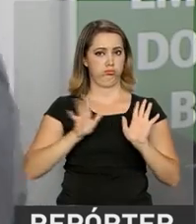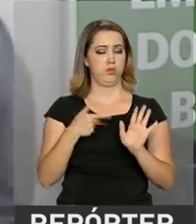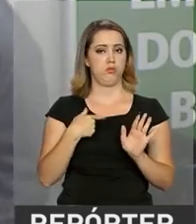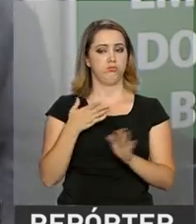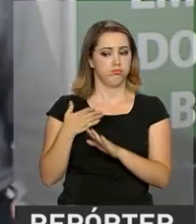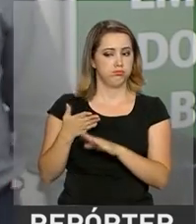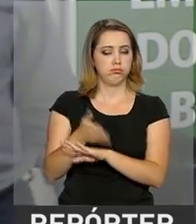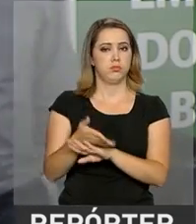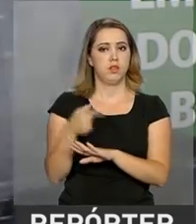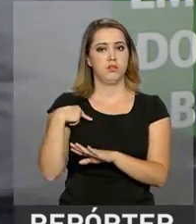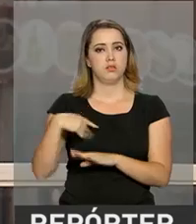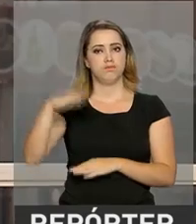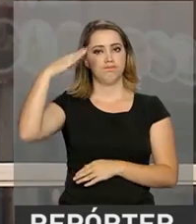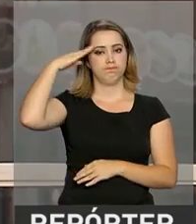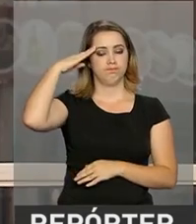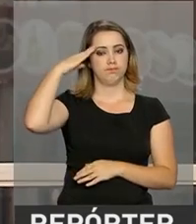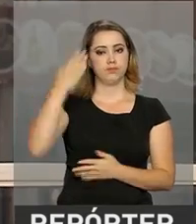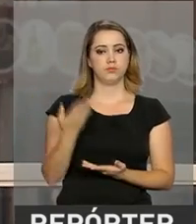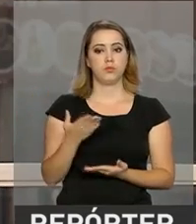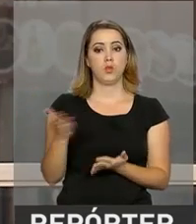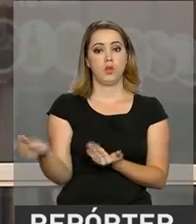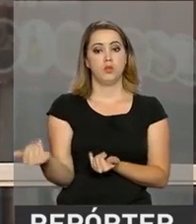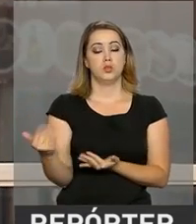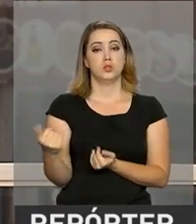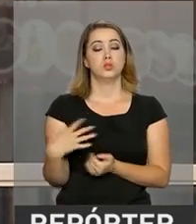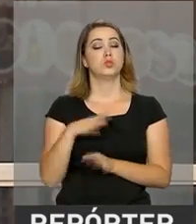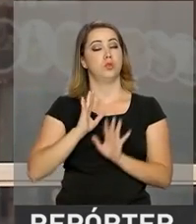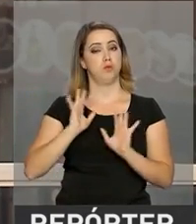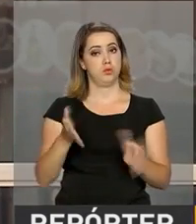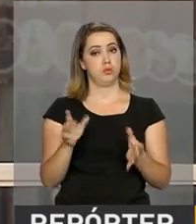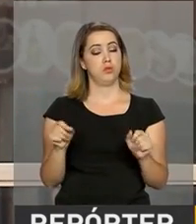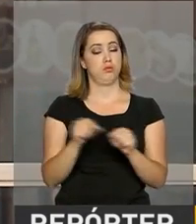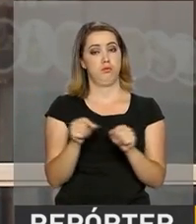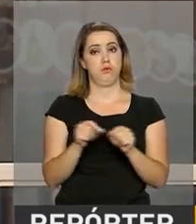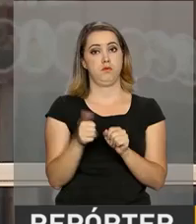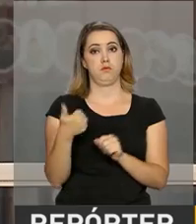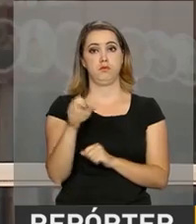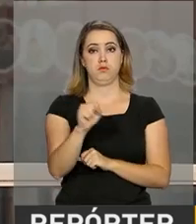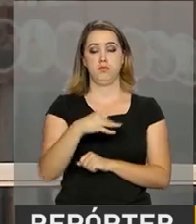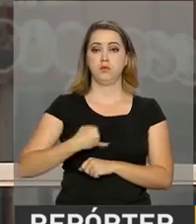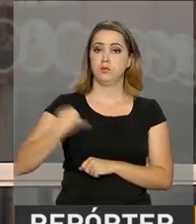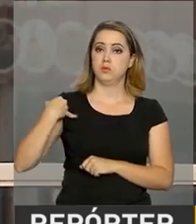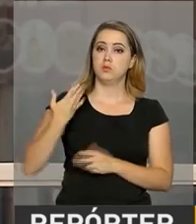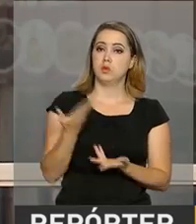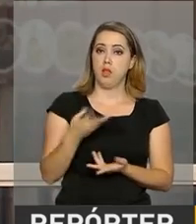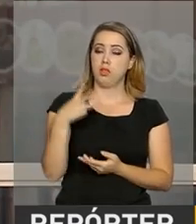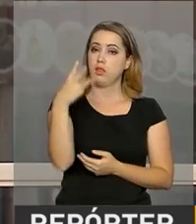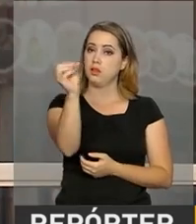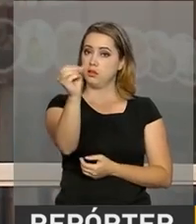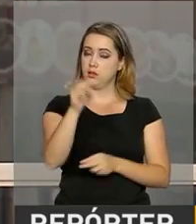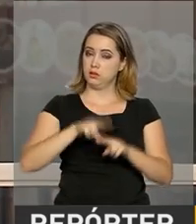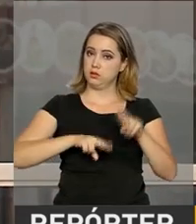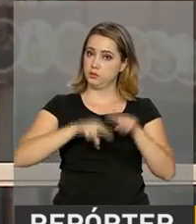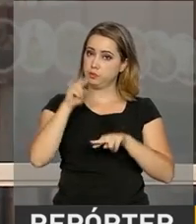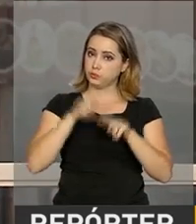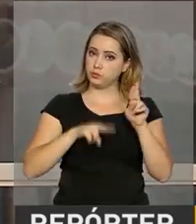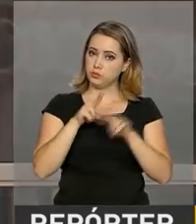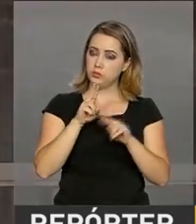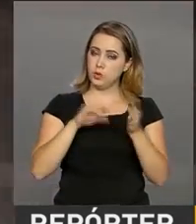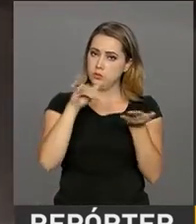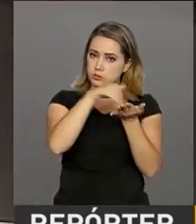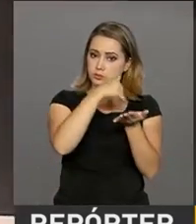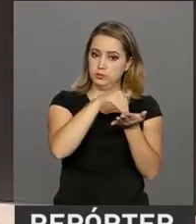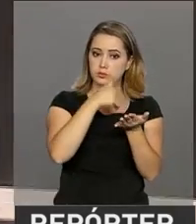essa carreira tal militar os jovens que completam 18 anos em 2017 T até o dia 30 de Junho para fazer o alistamento